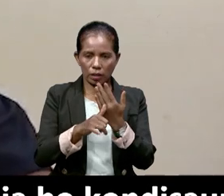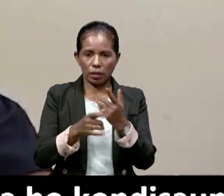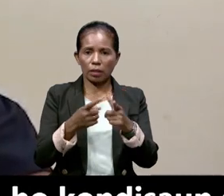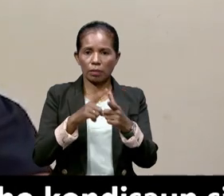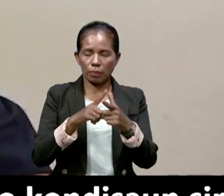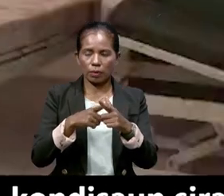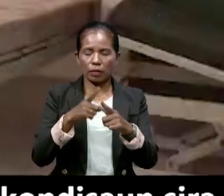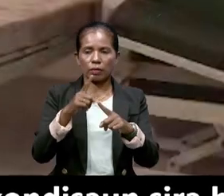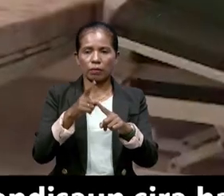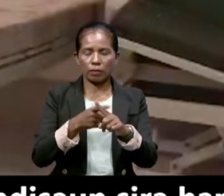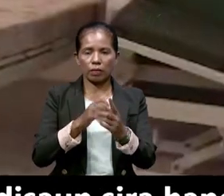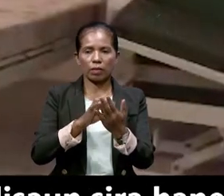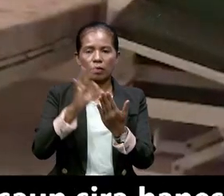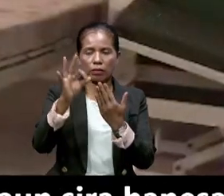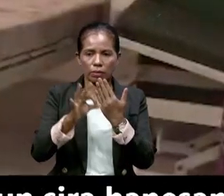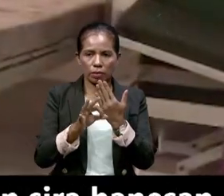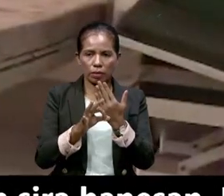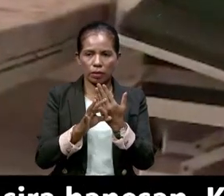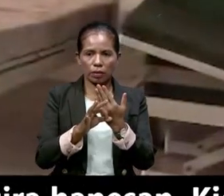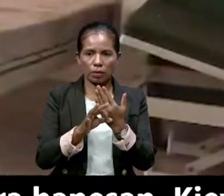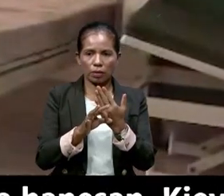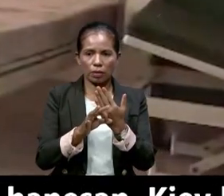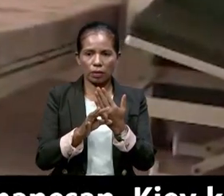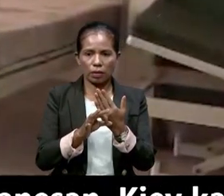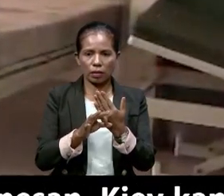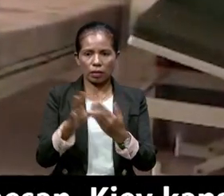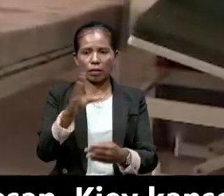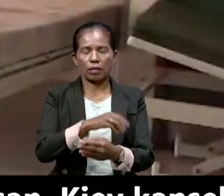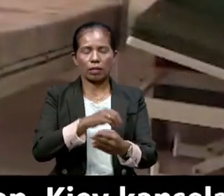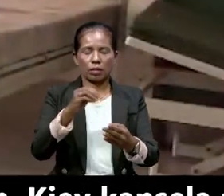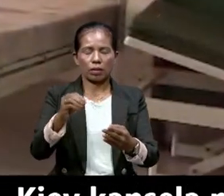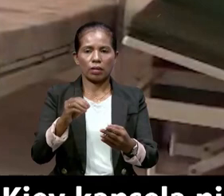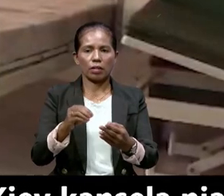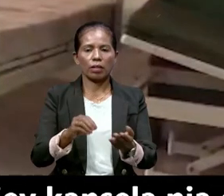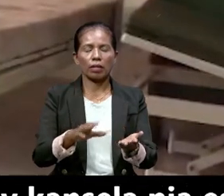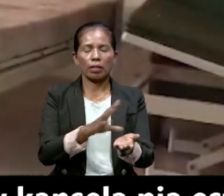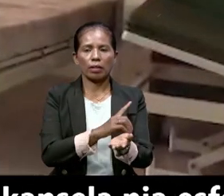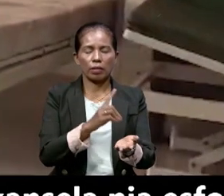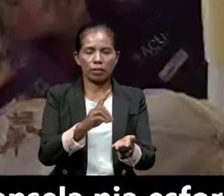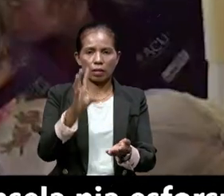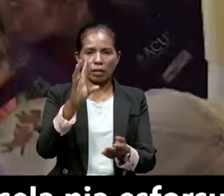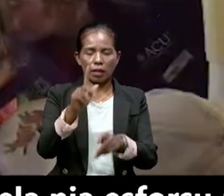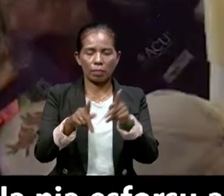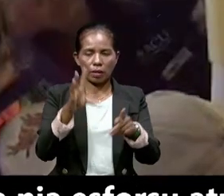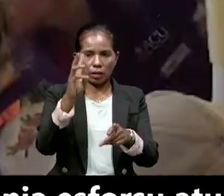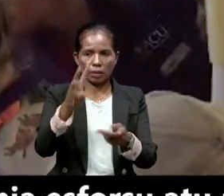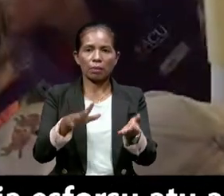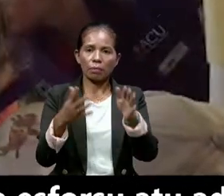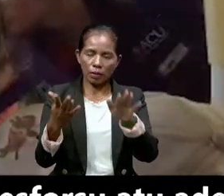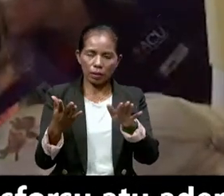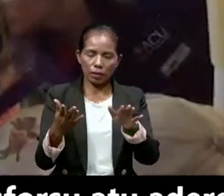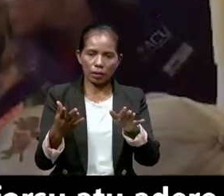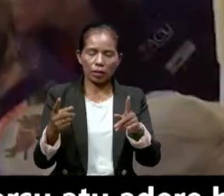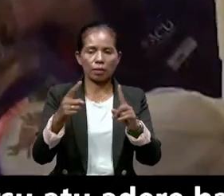iha fevereiro ni iha medical iha 6 pessoas vai